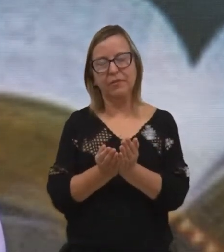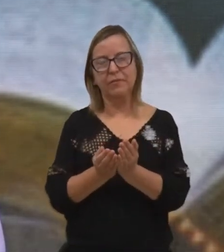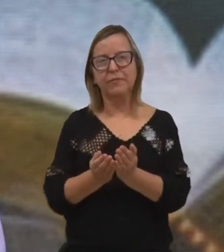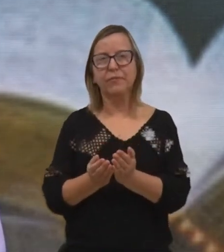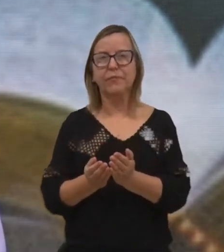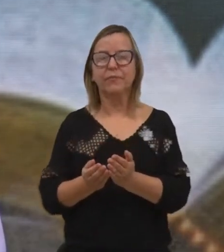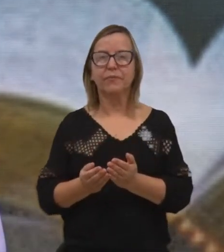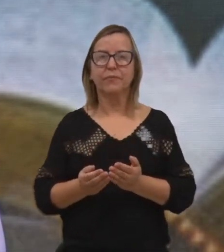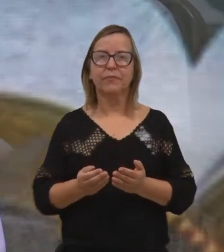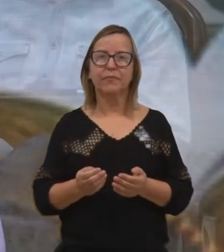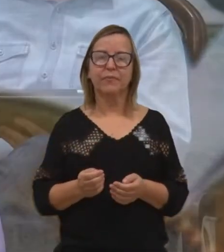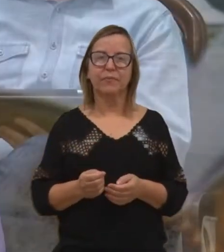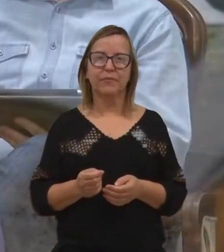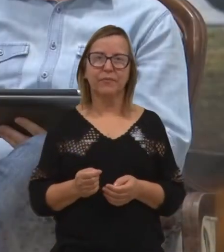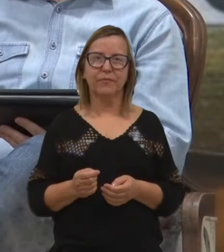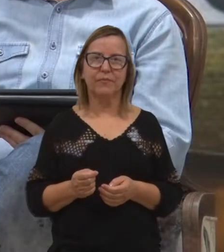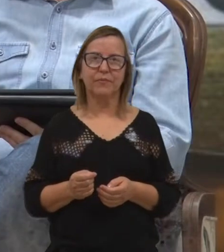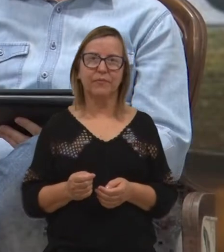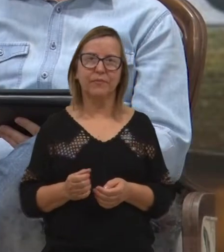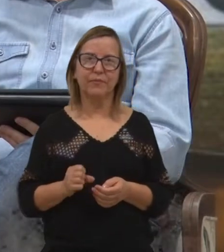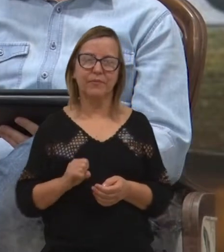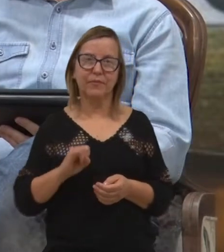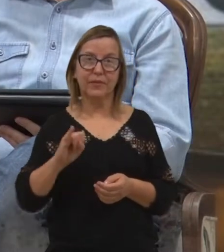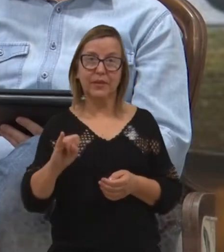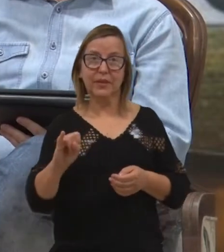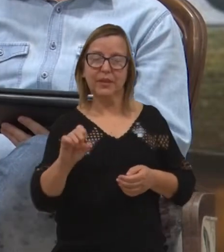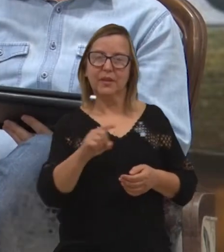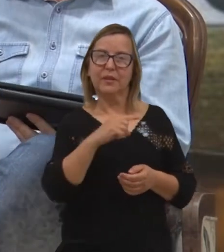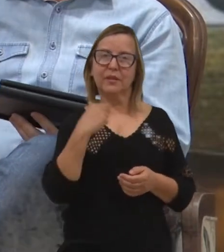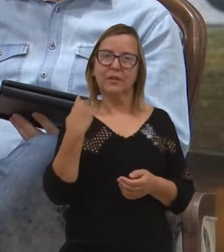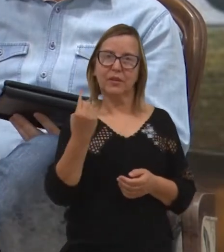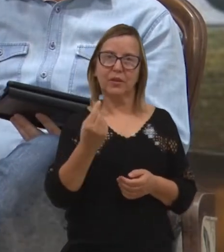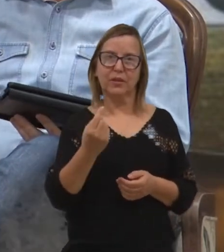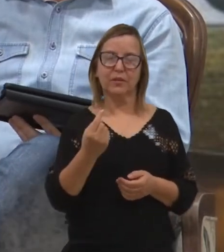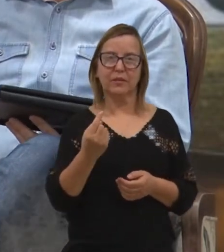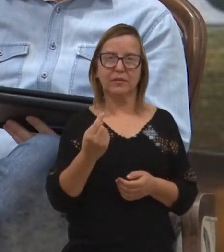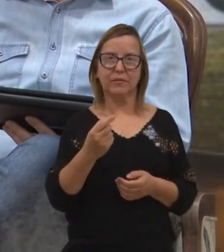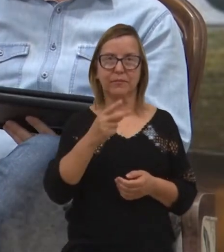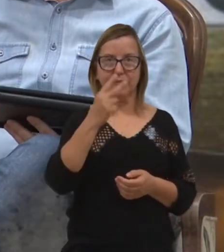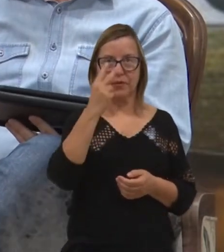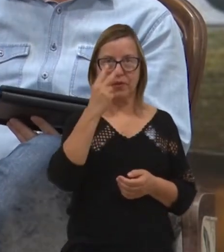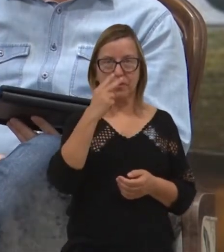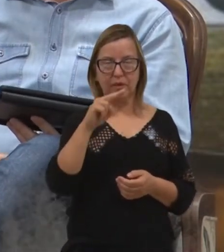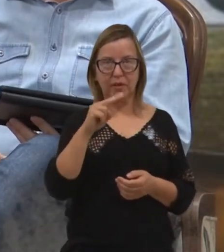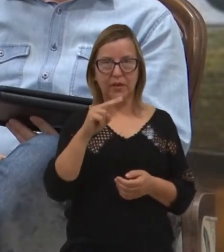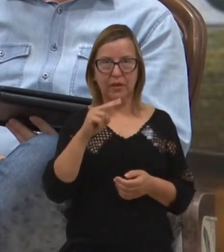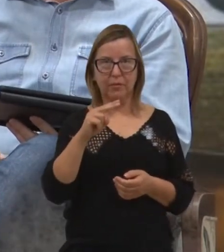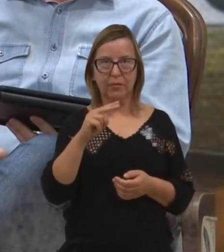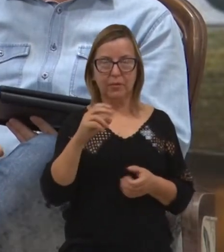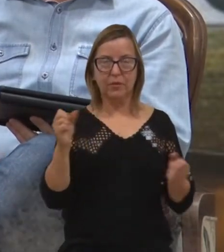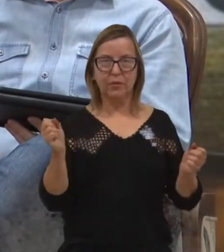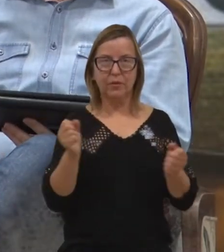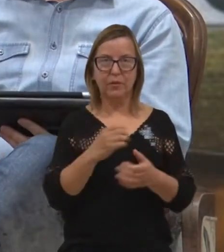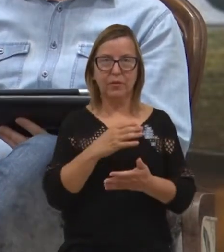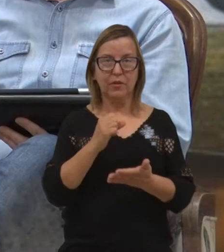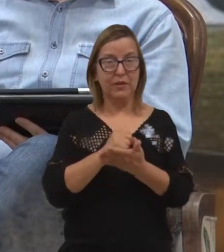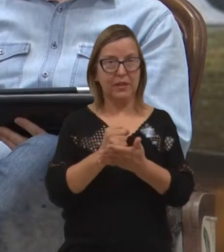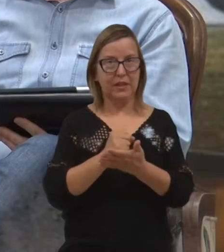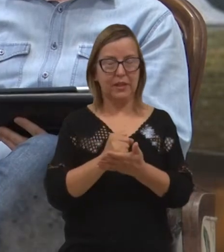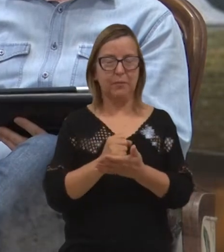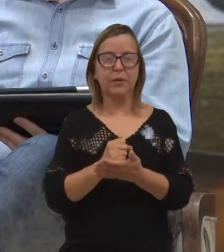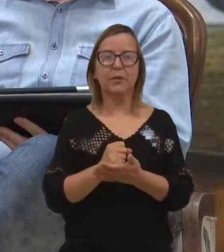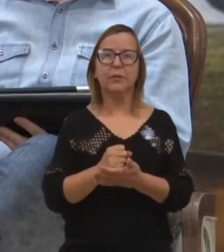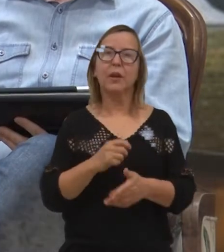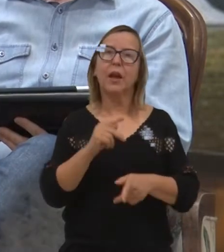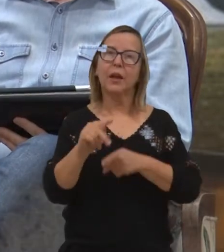E, bom, se nós olharmos ali no Novo Testamento mesmo, de pessoas